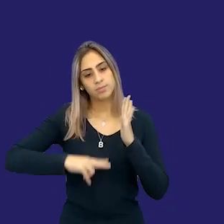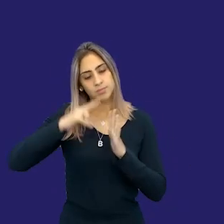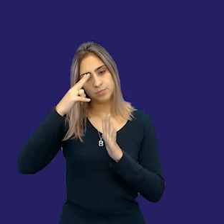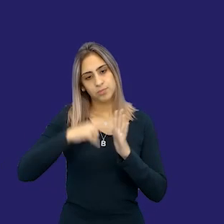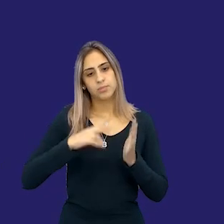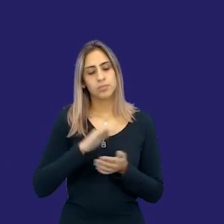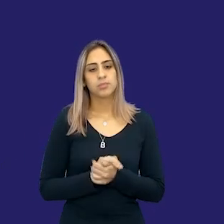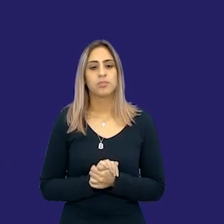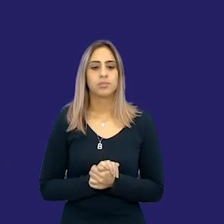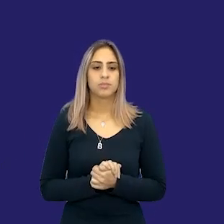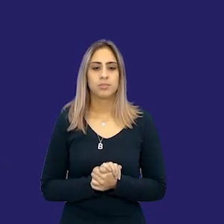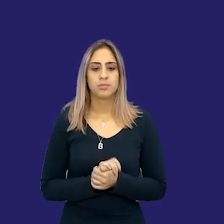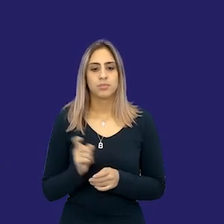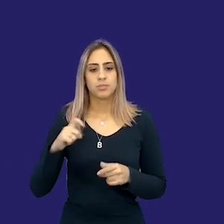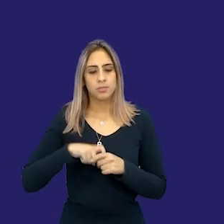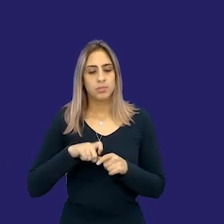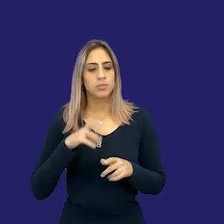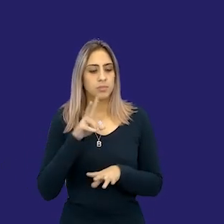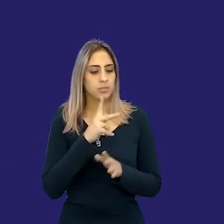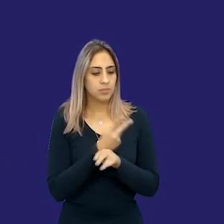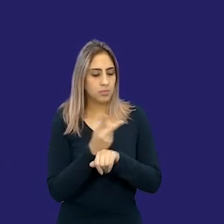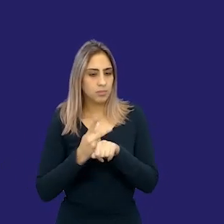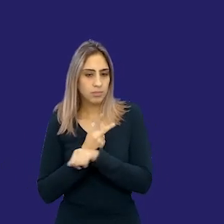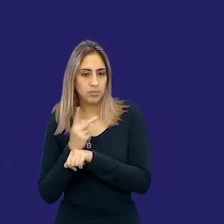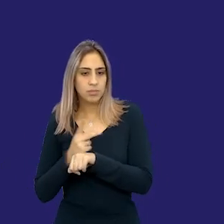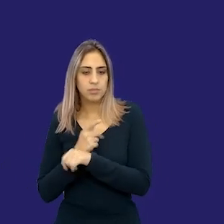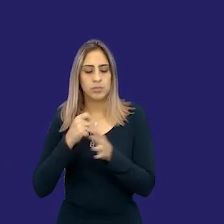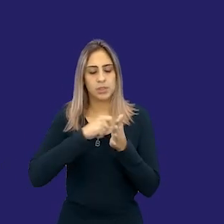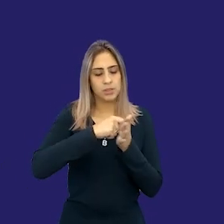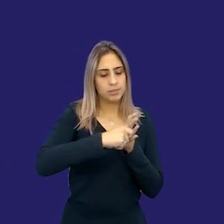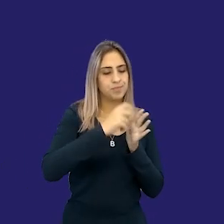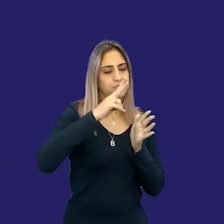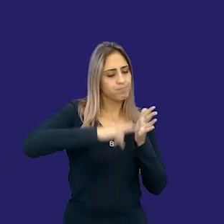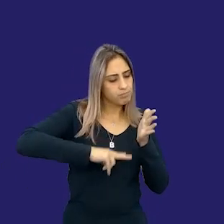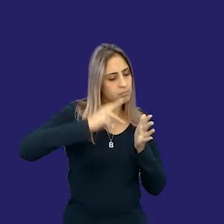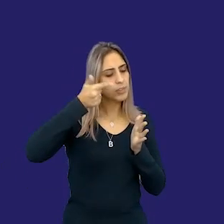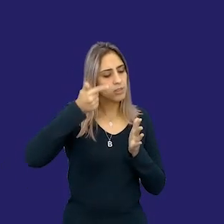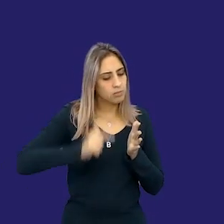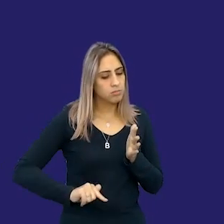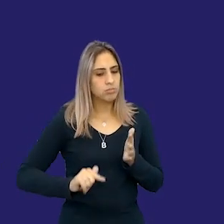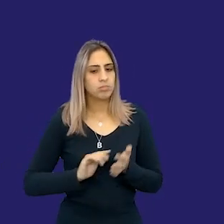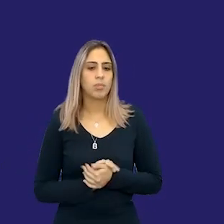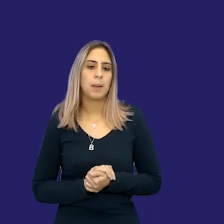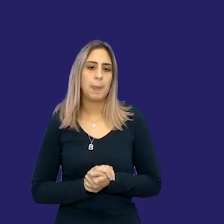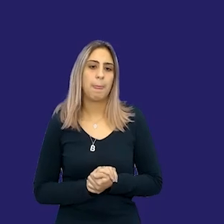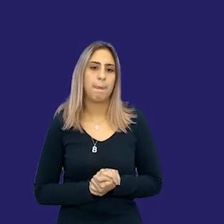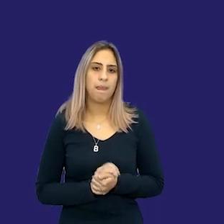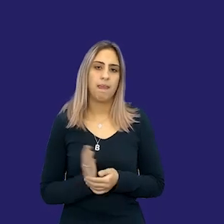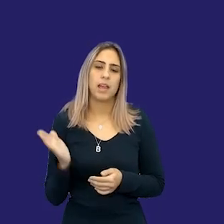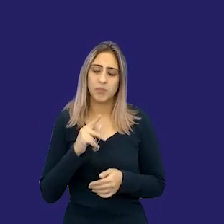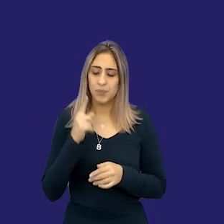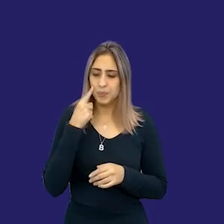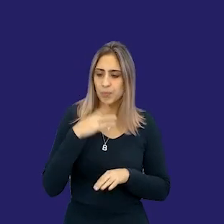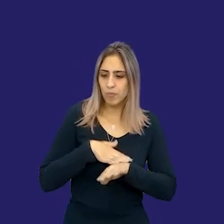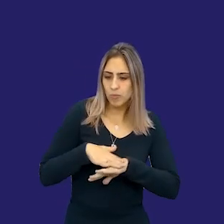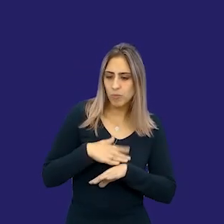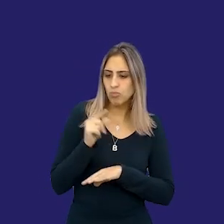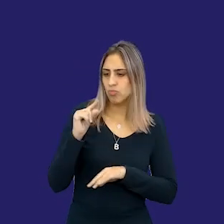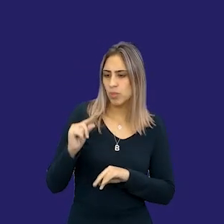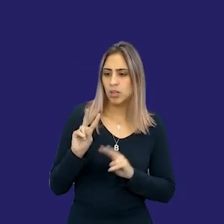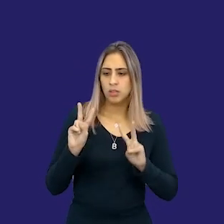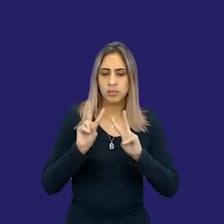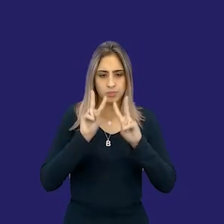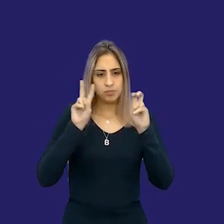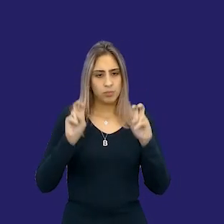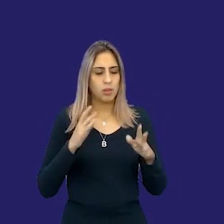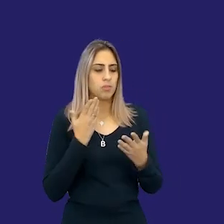voltar, buscar, grifar e reler informações explícitas. Então, vamos conversar um pouquinho sobre